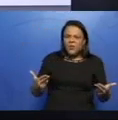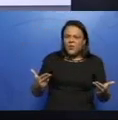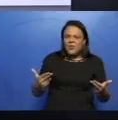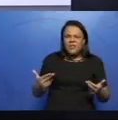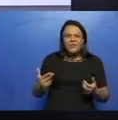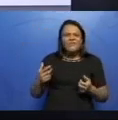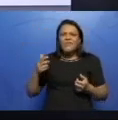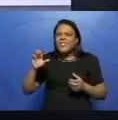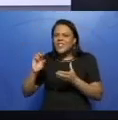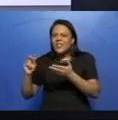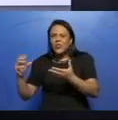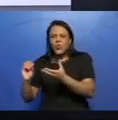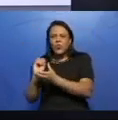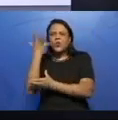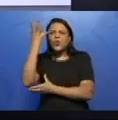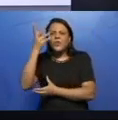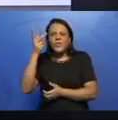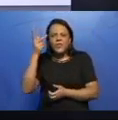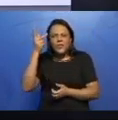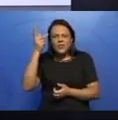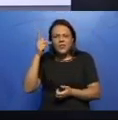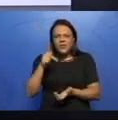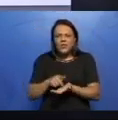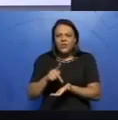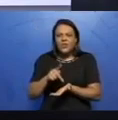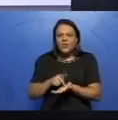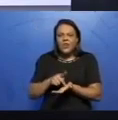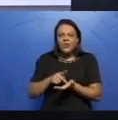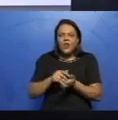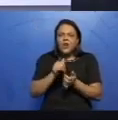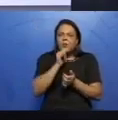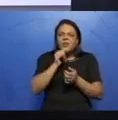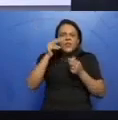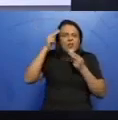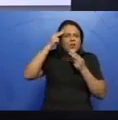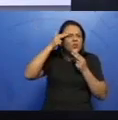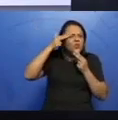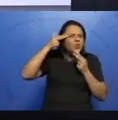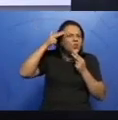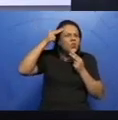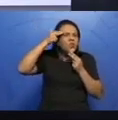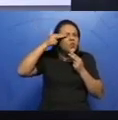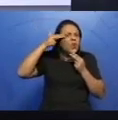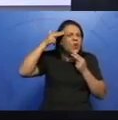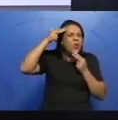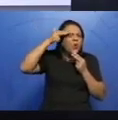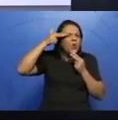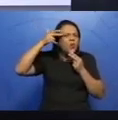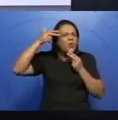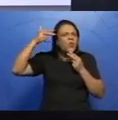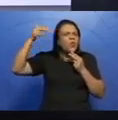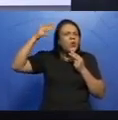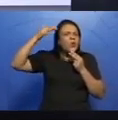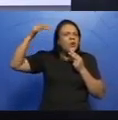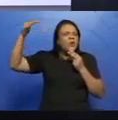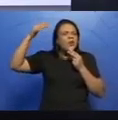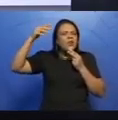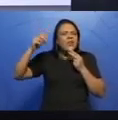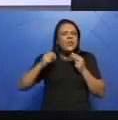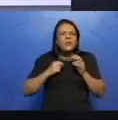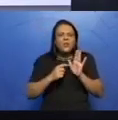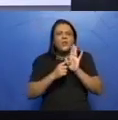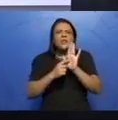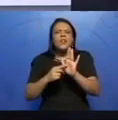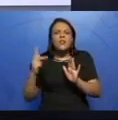do inconsciente, do instinto e do desejo, e pregava a renovação de todos os valores, inclusive os morais, políticos, científicos e